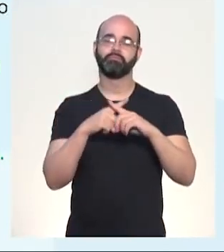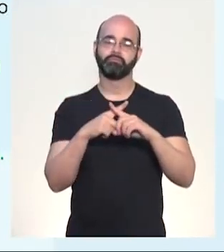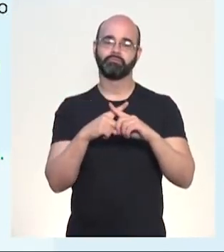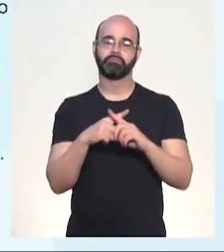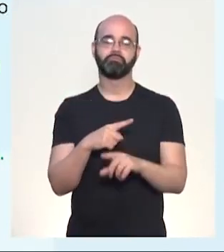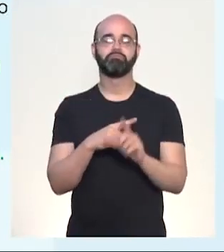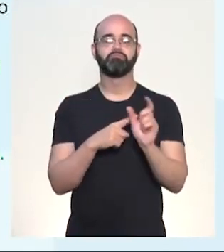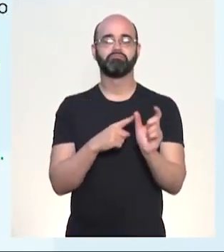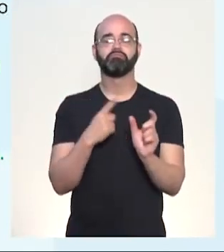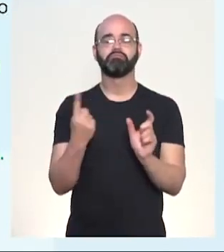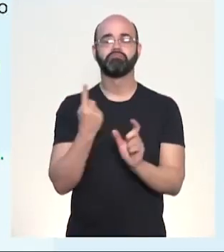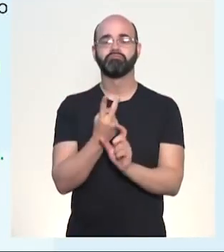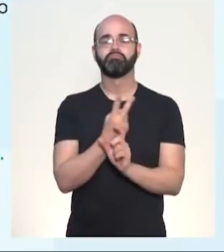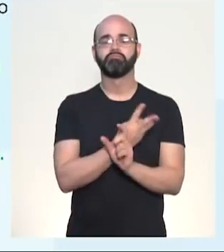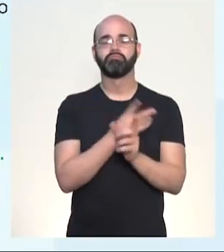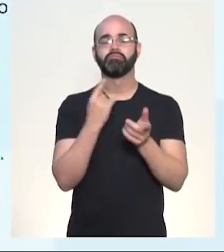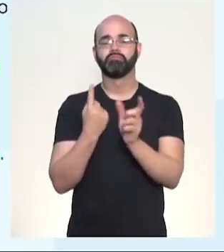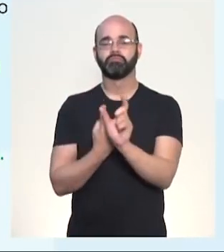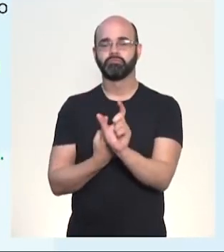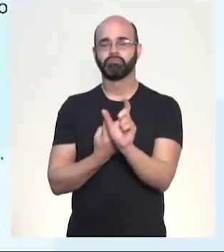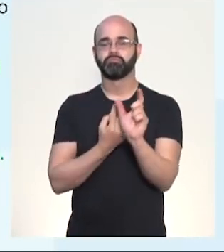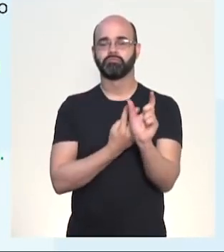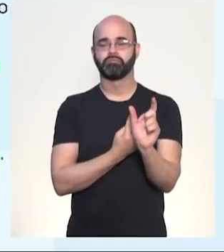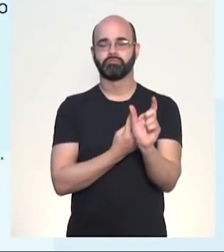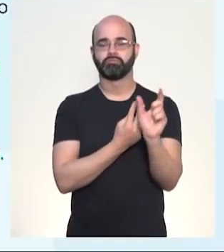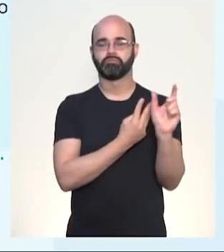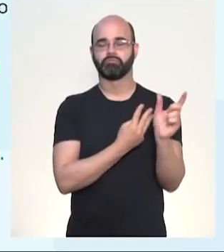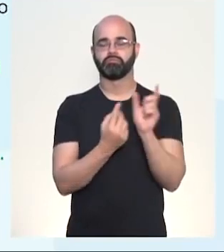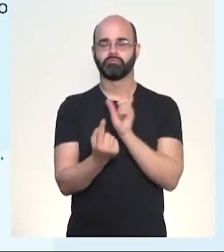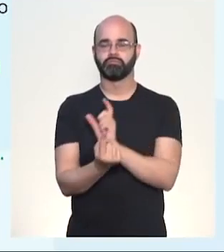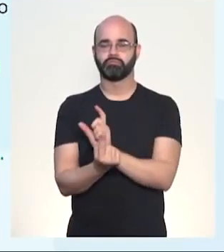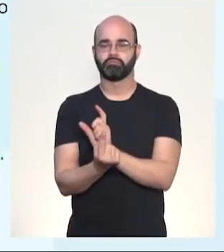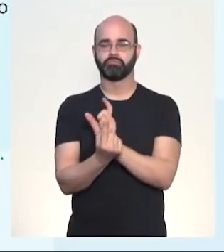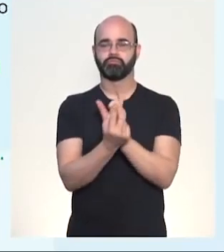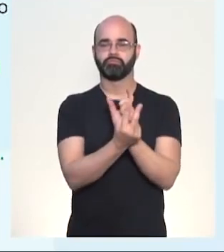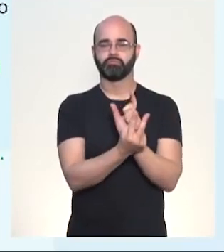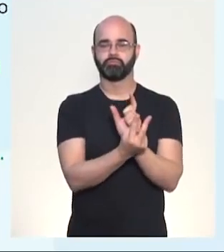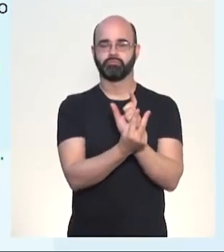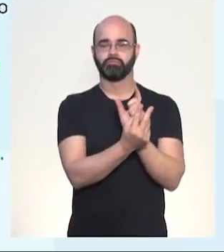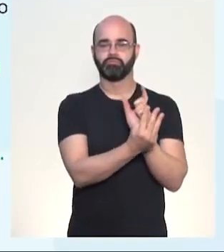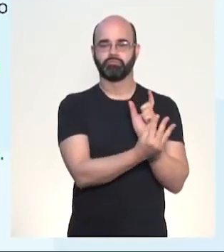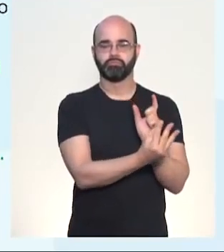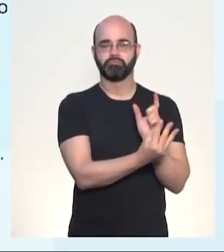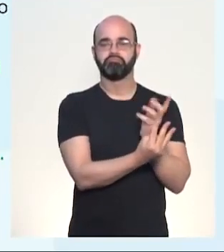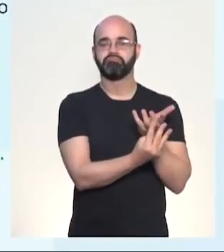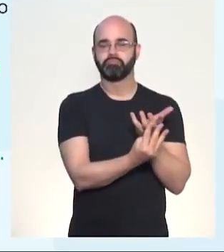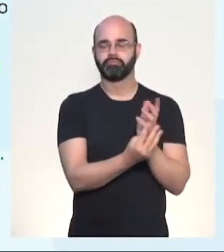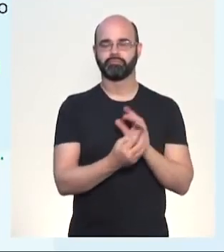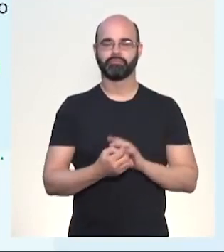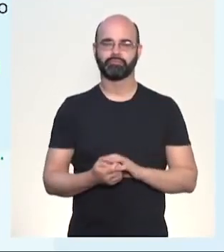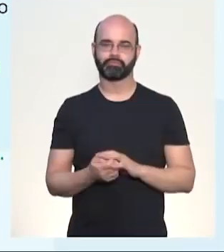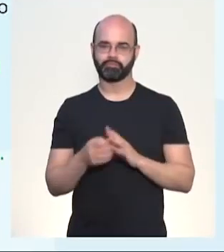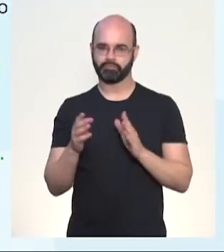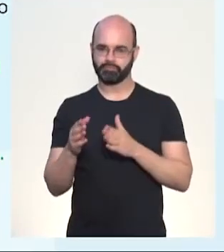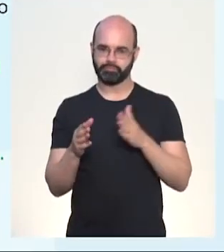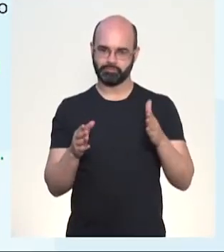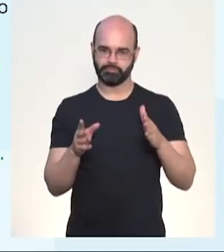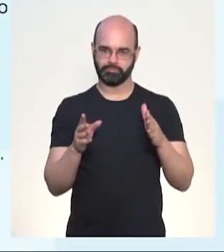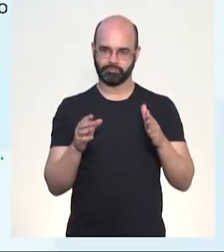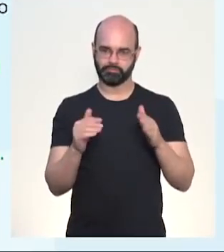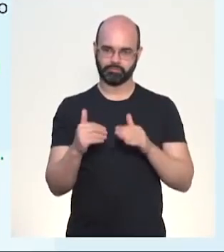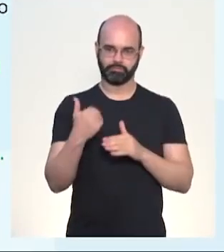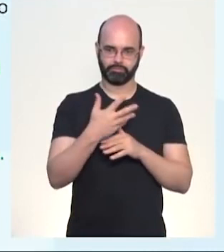na sequência numérica. Posição 1, posição 2 e assim por diante. O valor do próximo termo, porém, só é obtido ao se somar